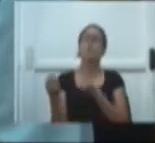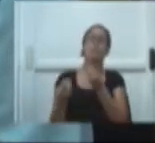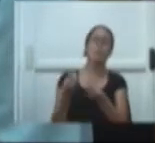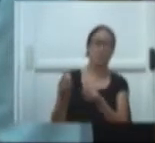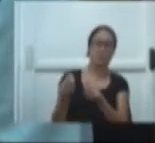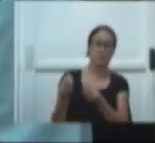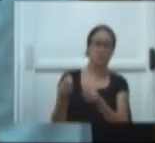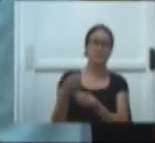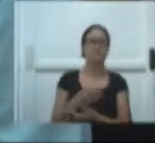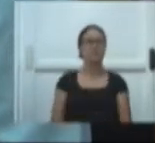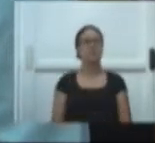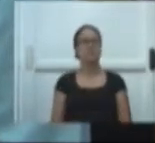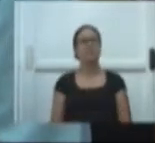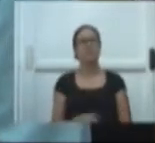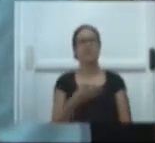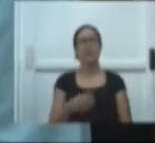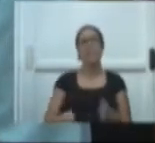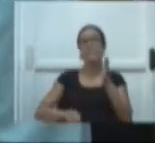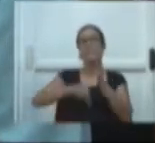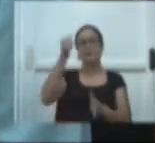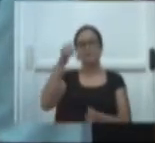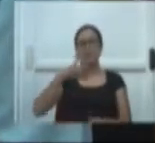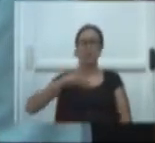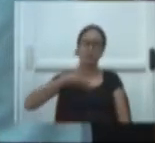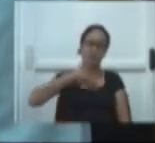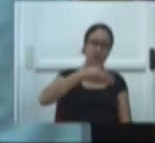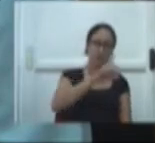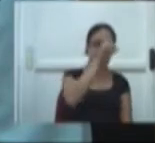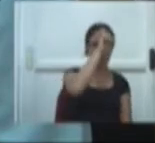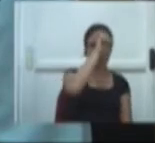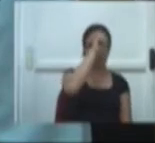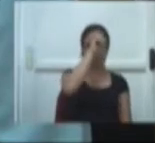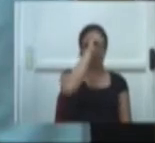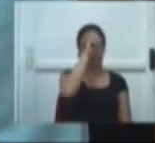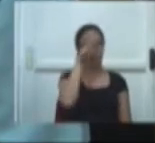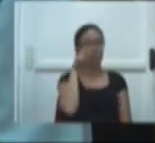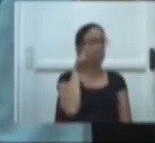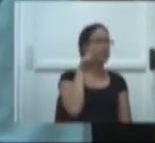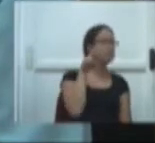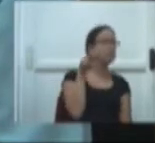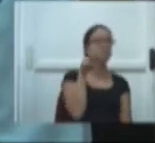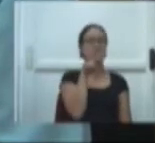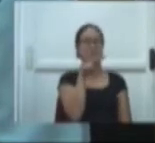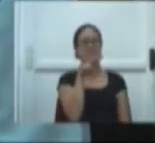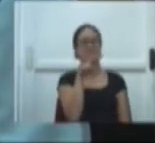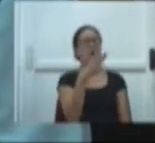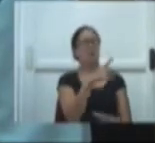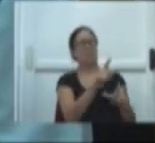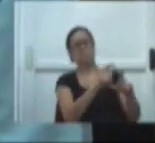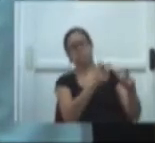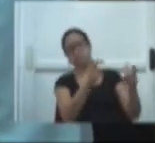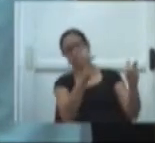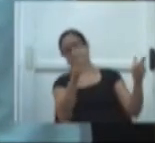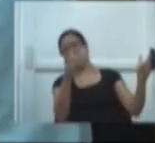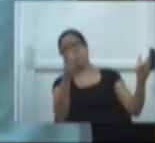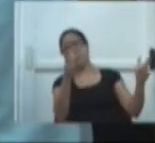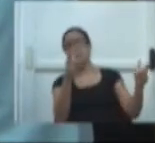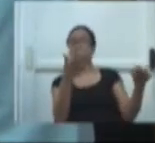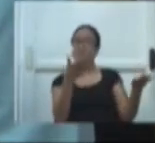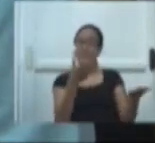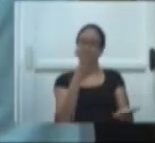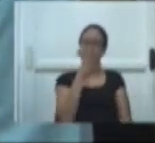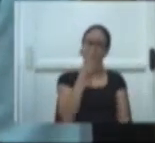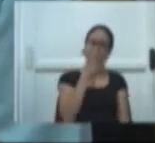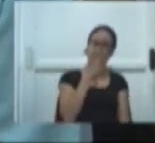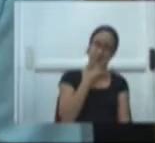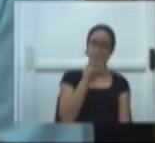tinha muita gente. Estava demorando para atender a gente, nós fomos até a Santa Casa. Lá fomos atendidos